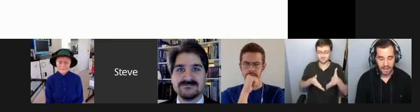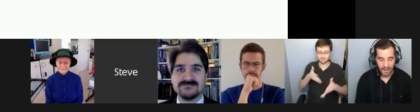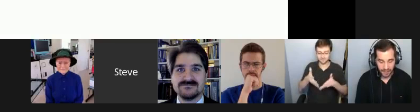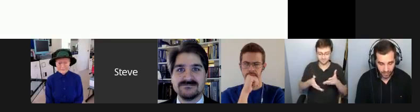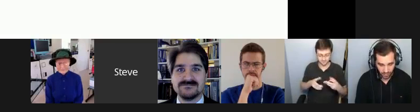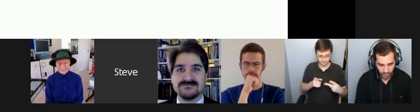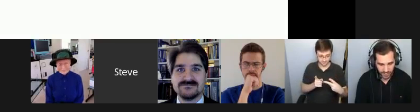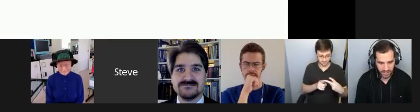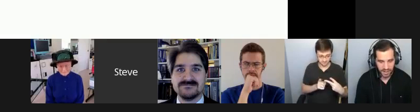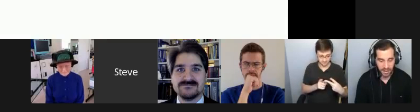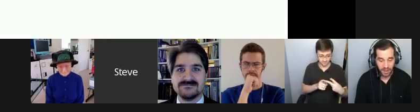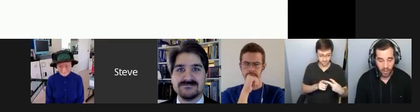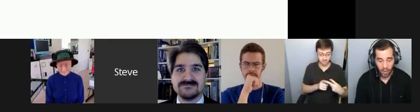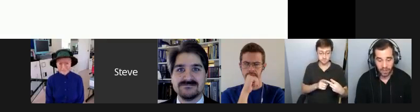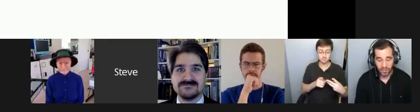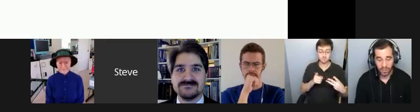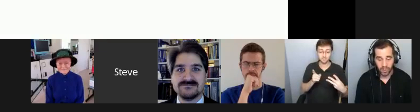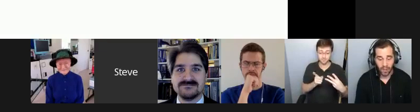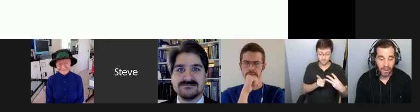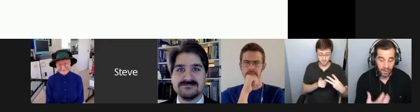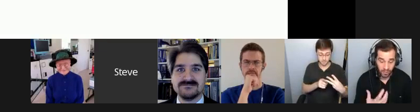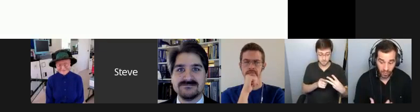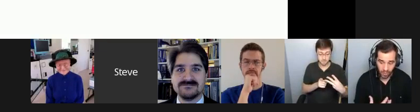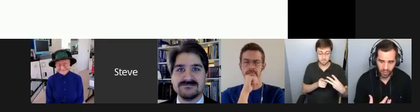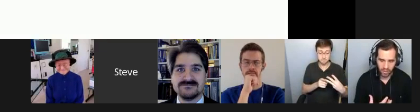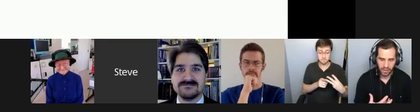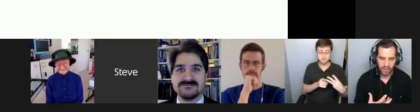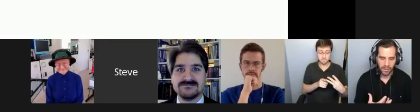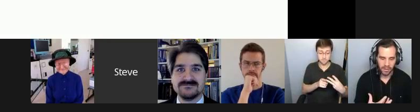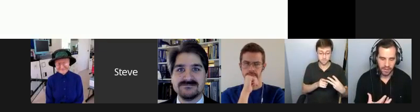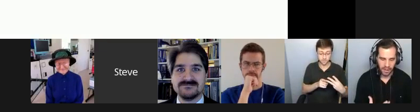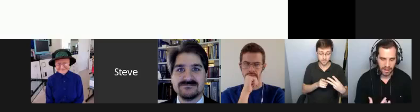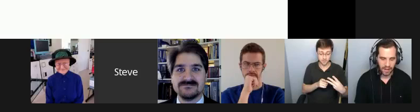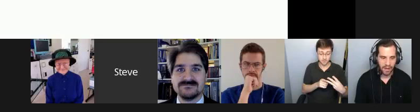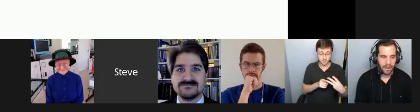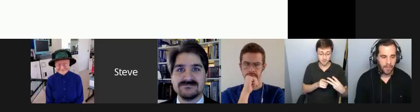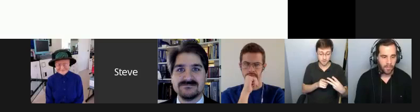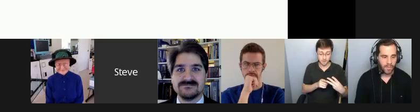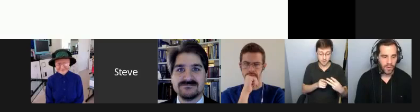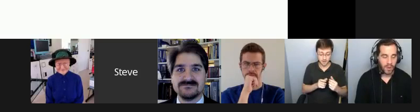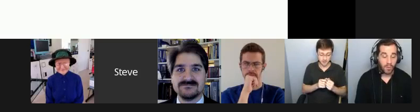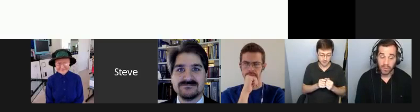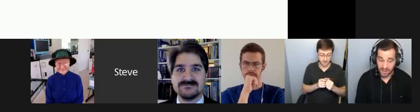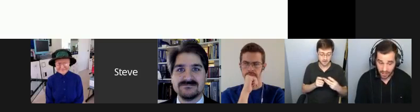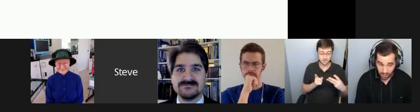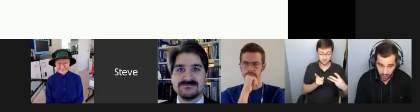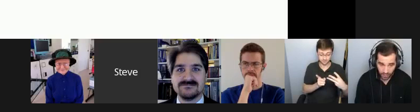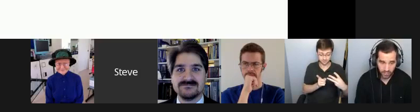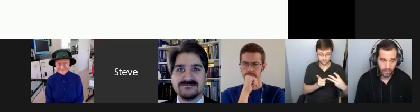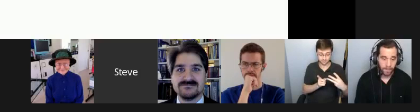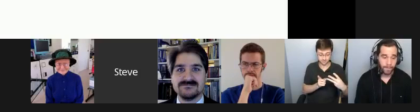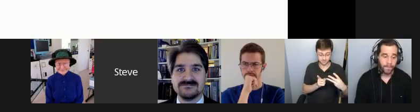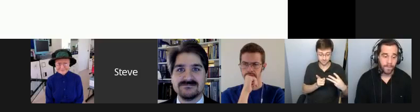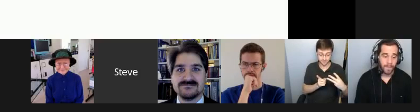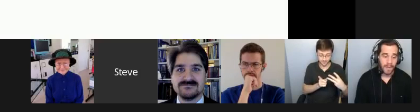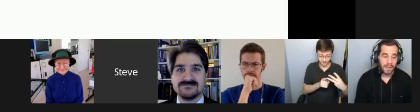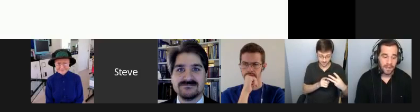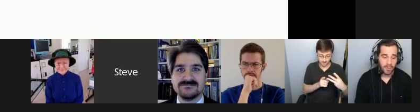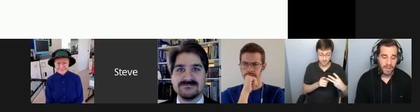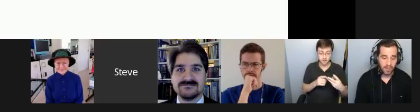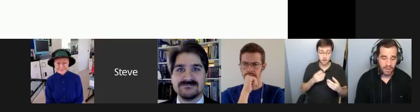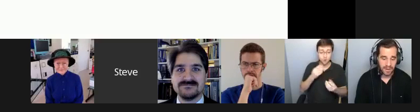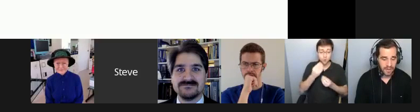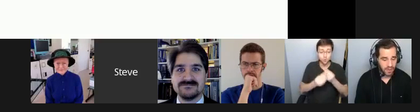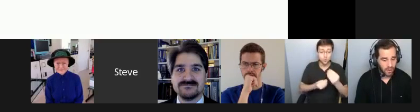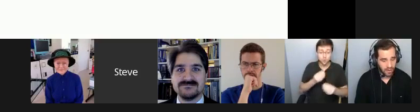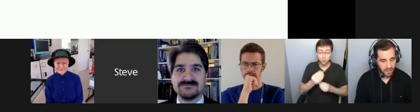essas leituras quanto ao leitor, né? Então, o terceiro ponto seria